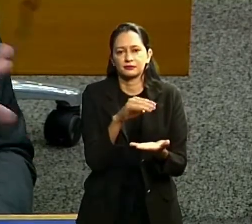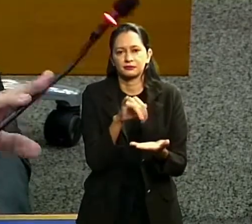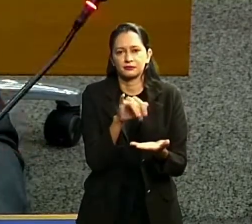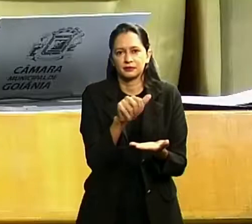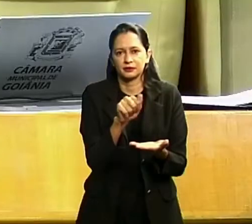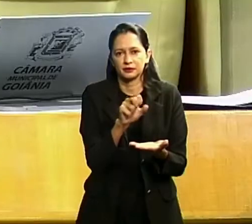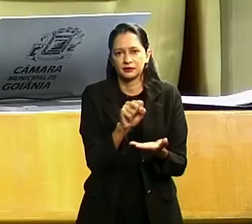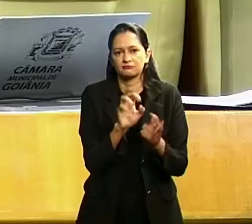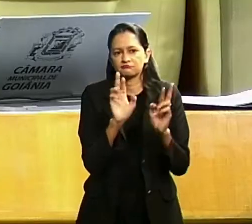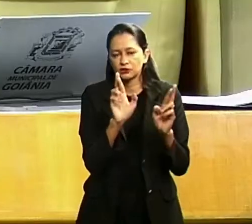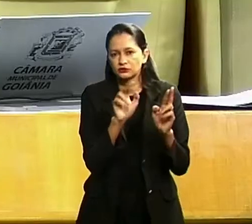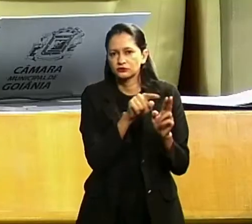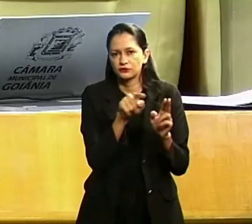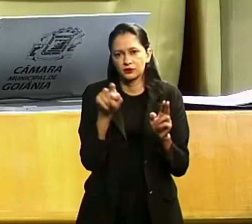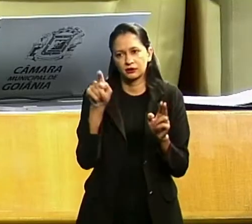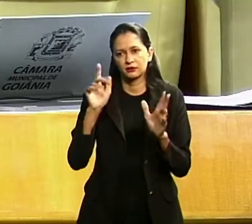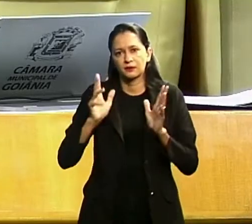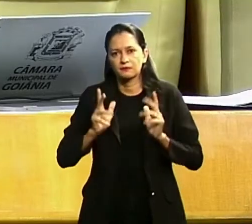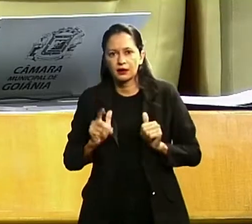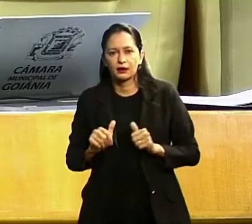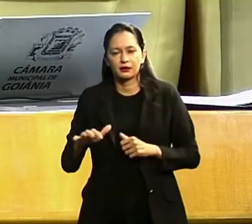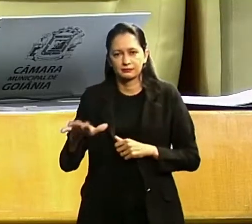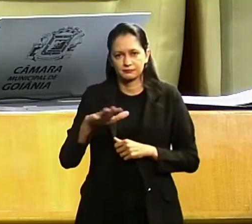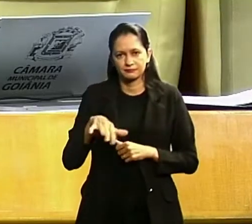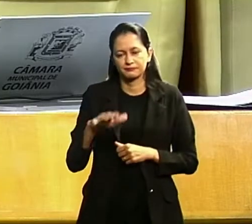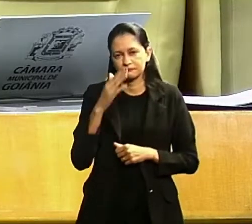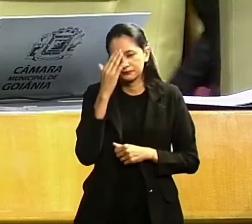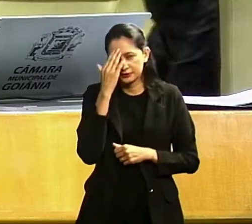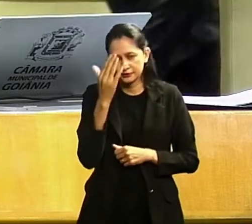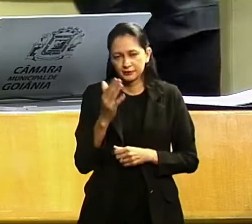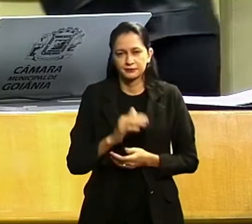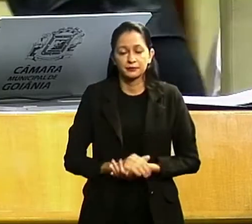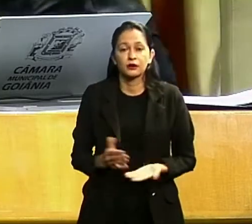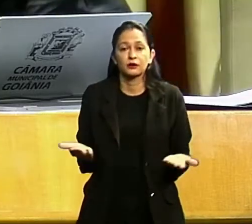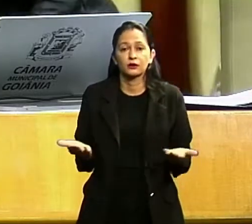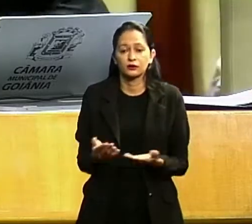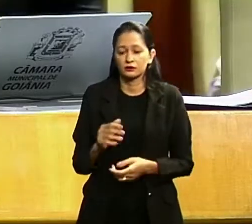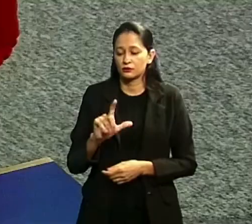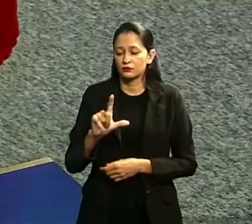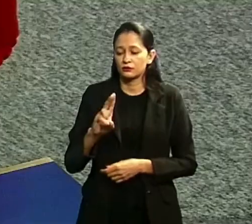oportunidade. Obrigado. Vereadora Lucila do Recanto, pela ordem.